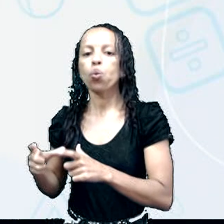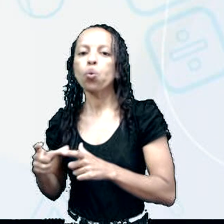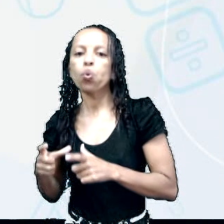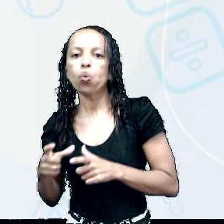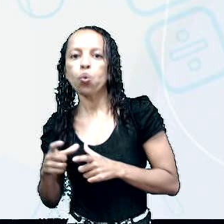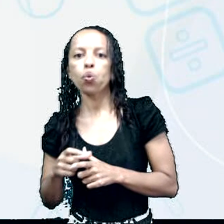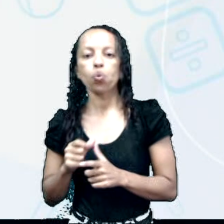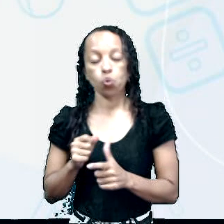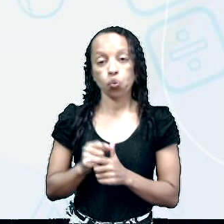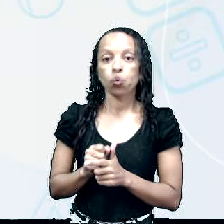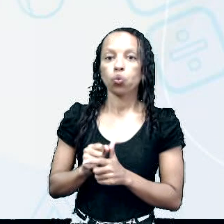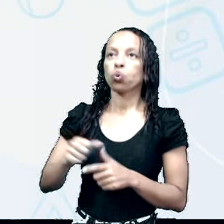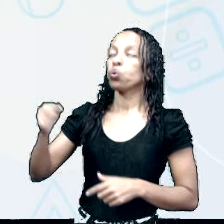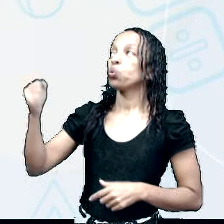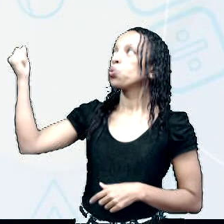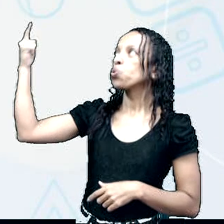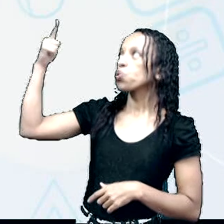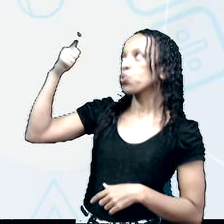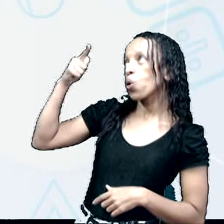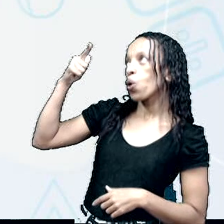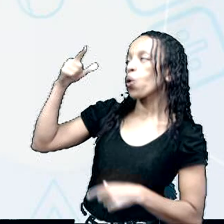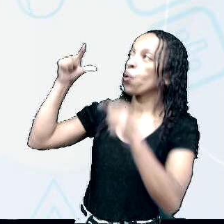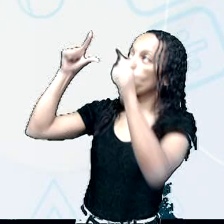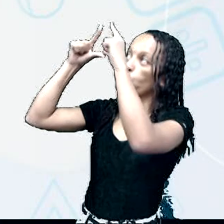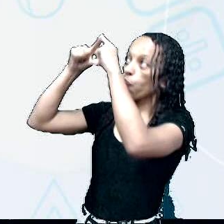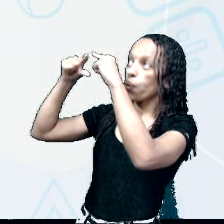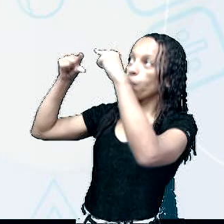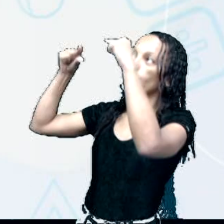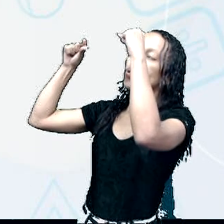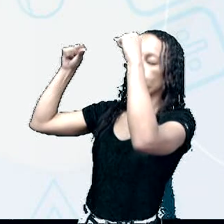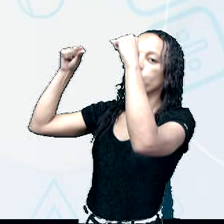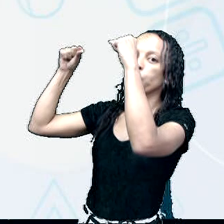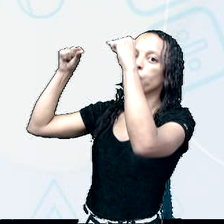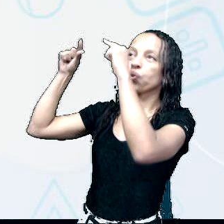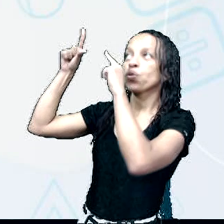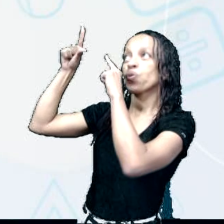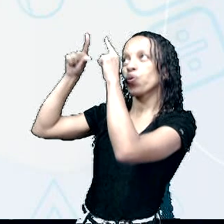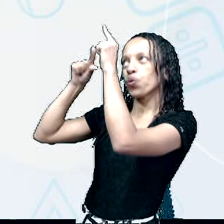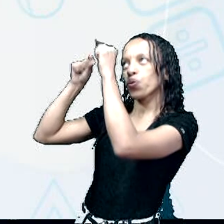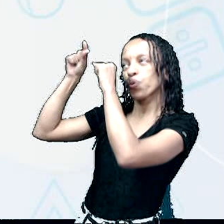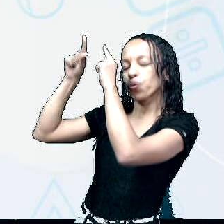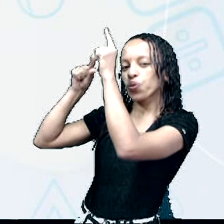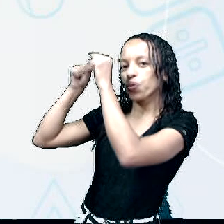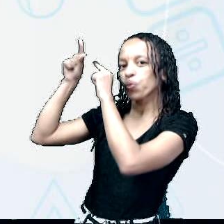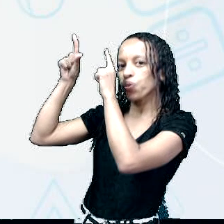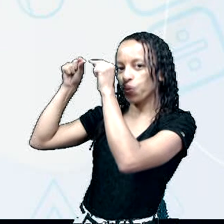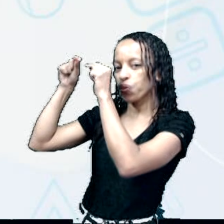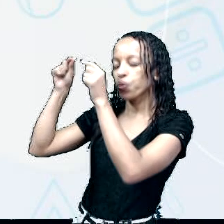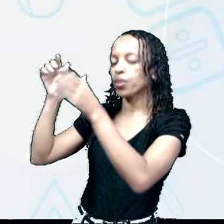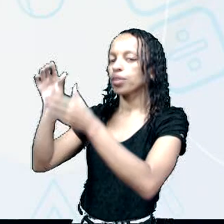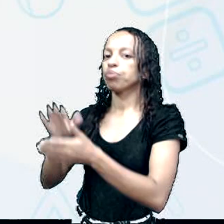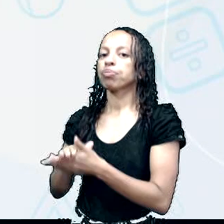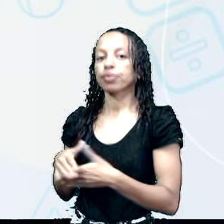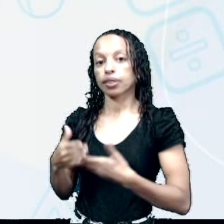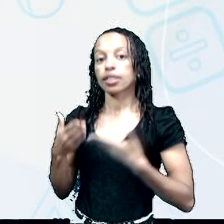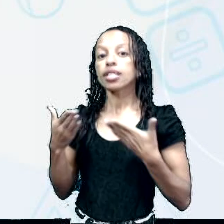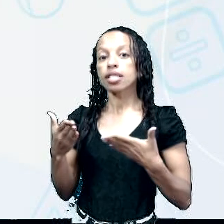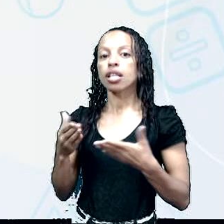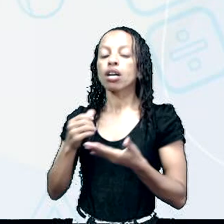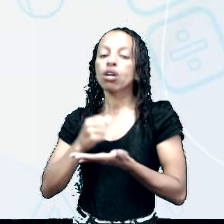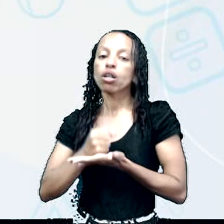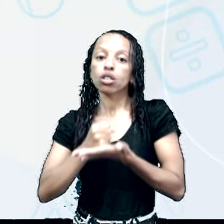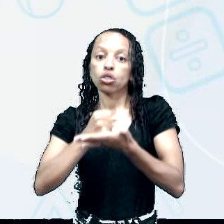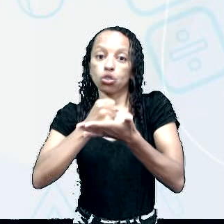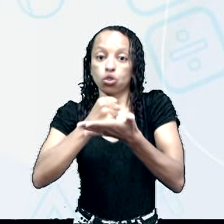astros são eles e a lua estrela está esses astros eles vão